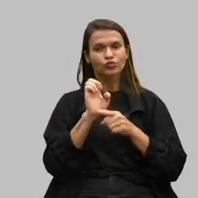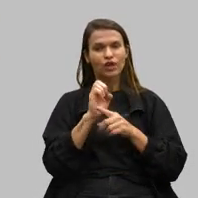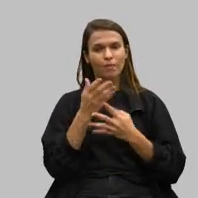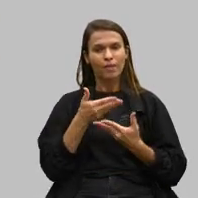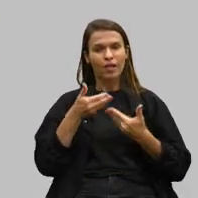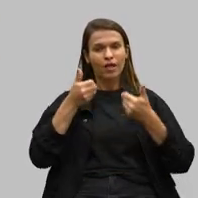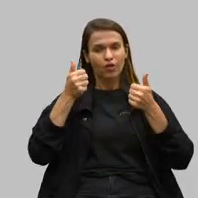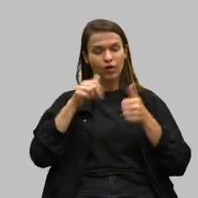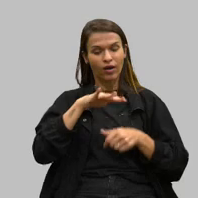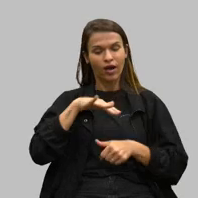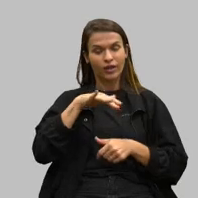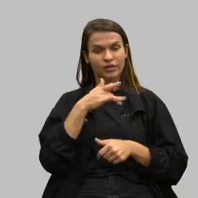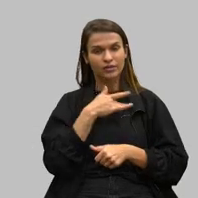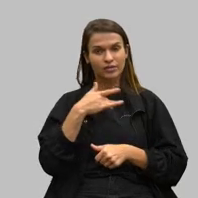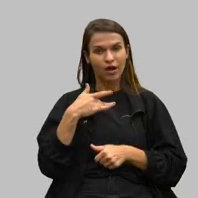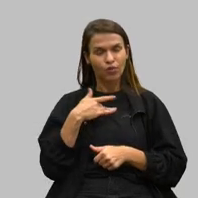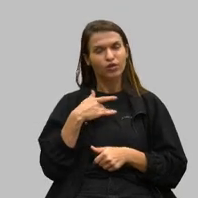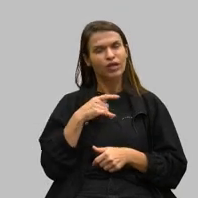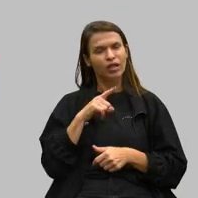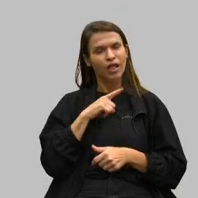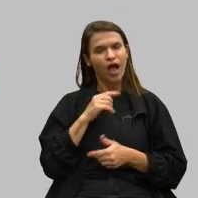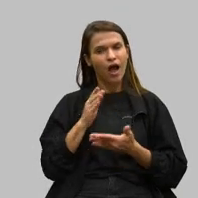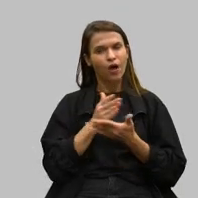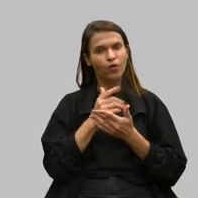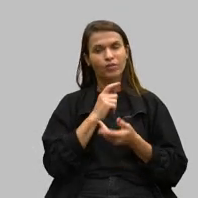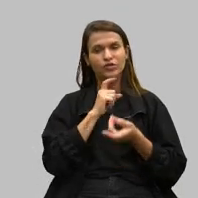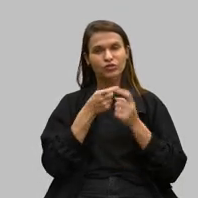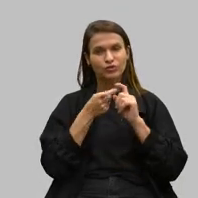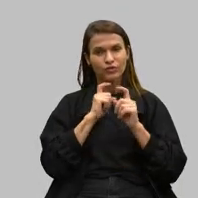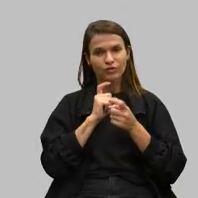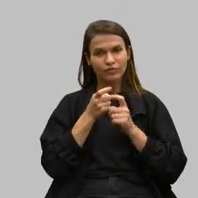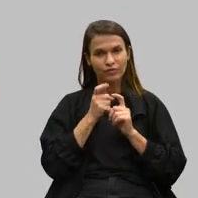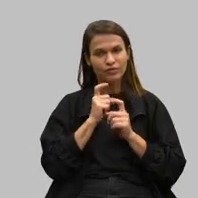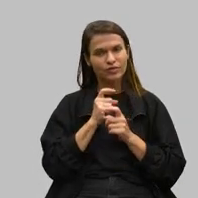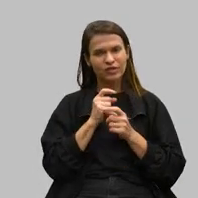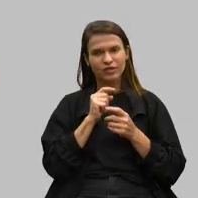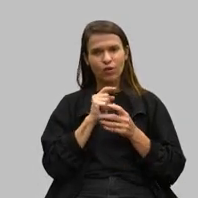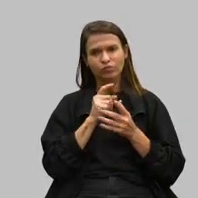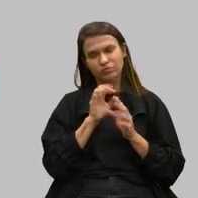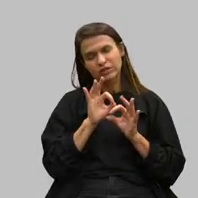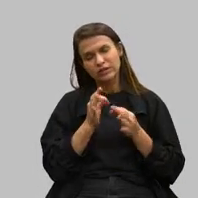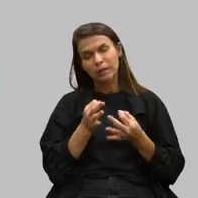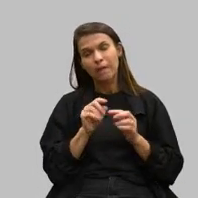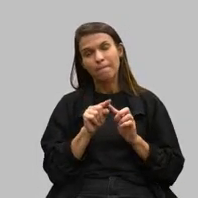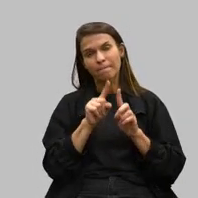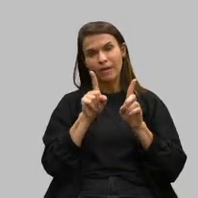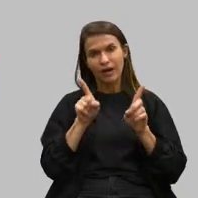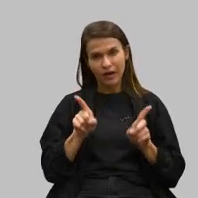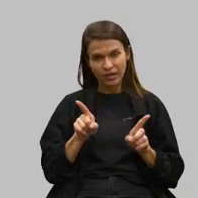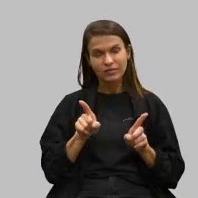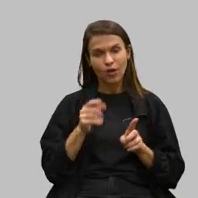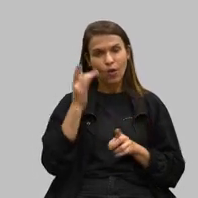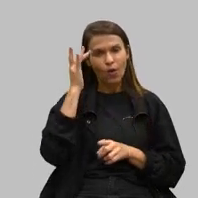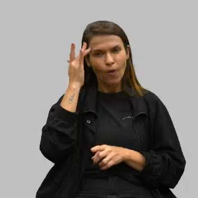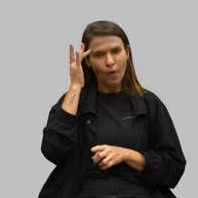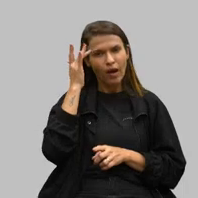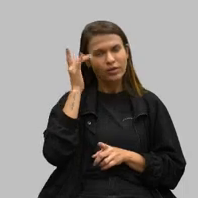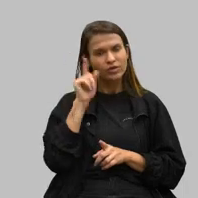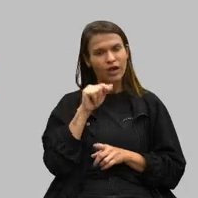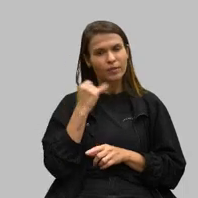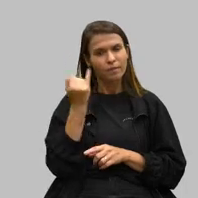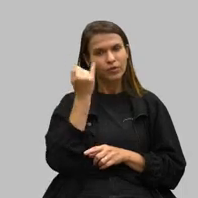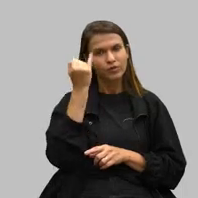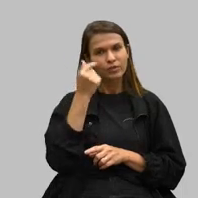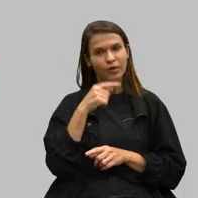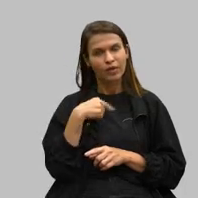parte da saúde. Eu tenho algumas dúvidas que eu gostaria de... São simples, mas eu acho que são bem importantes